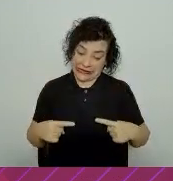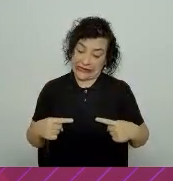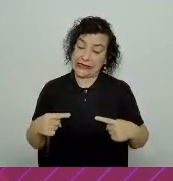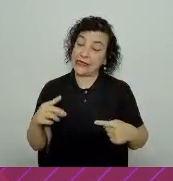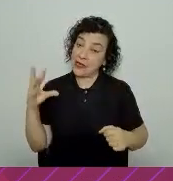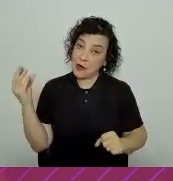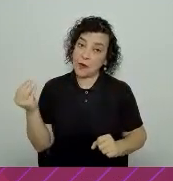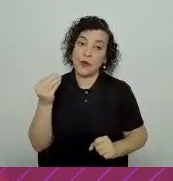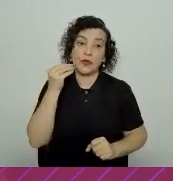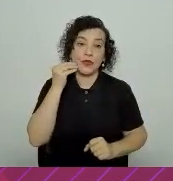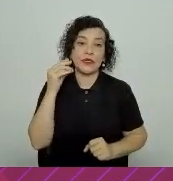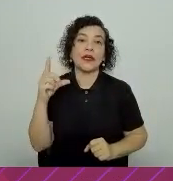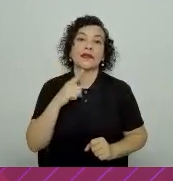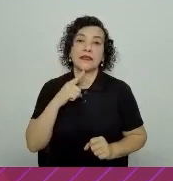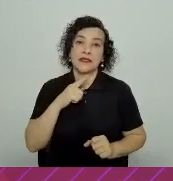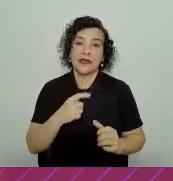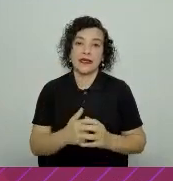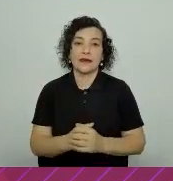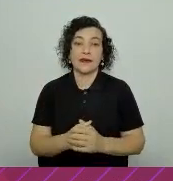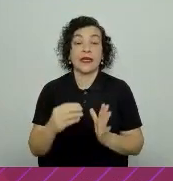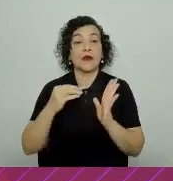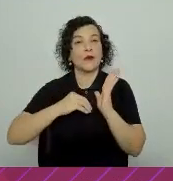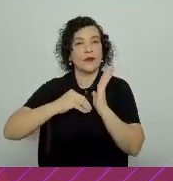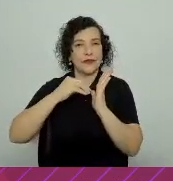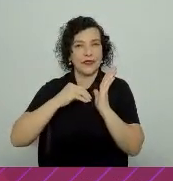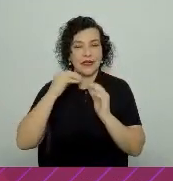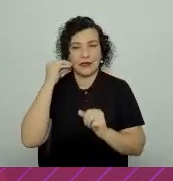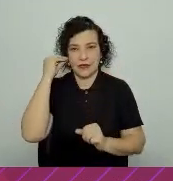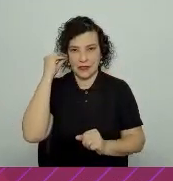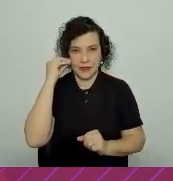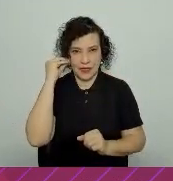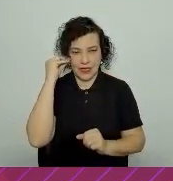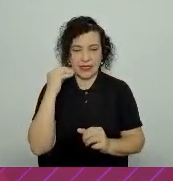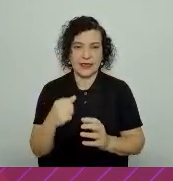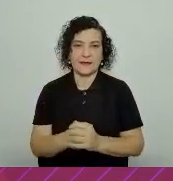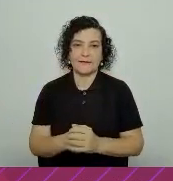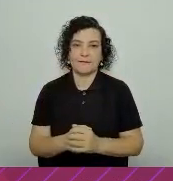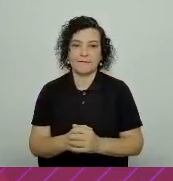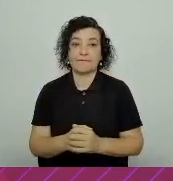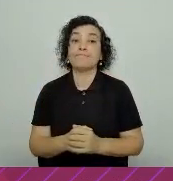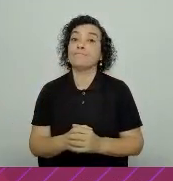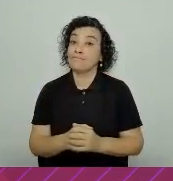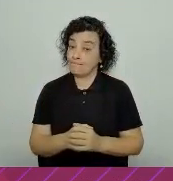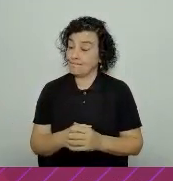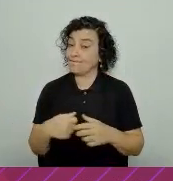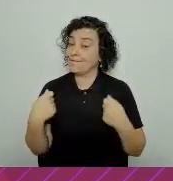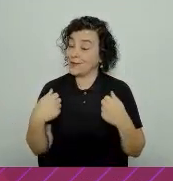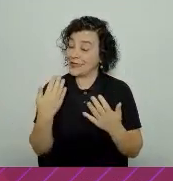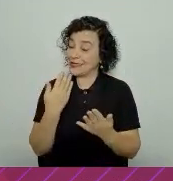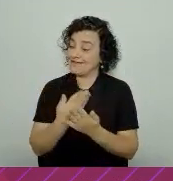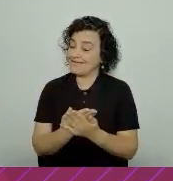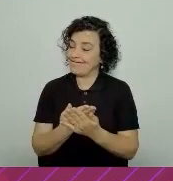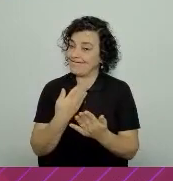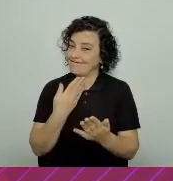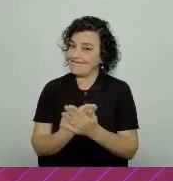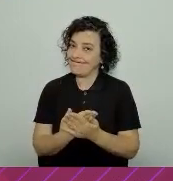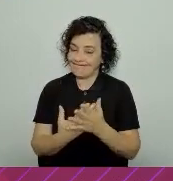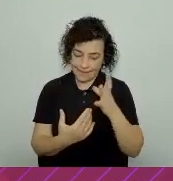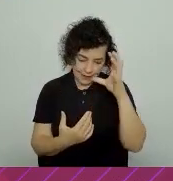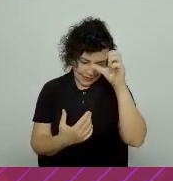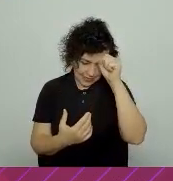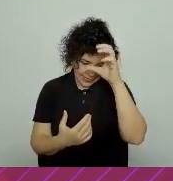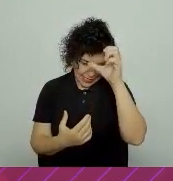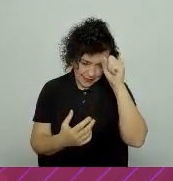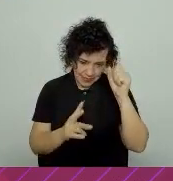oportunidades como designers da experiência então nós vamos ter que estudar nós vamos ter que aprender projetar para